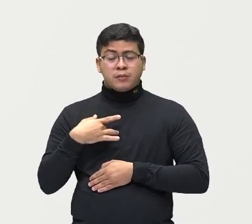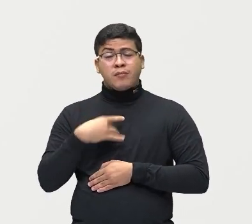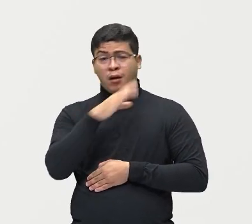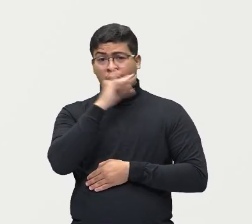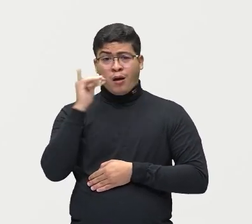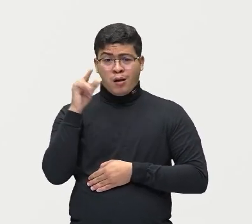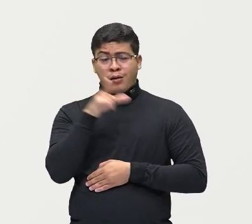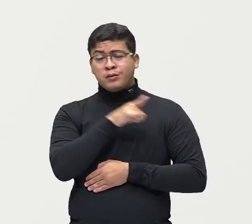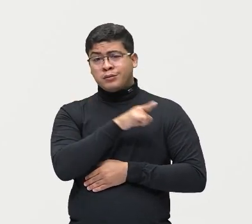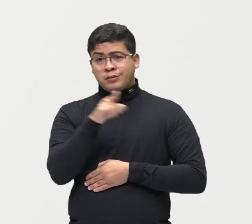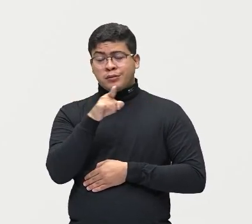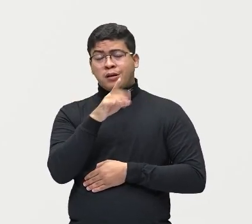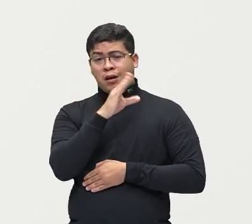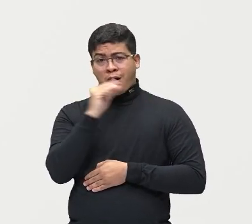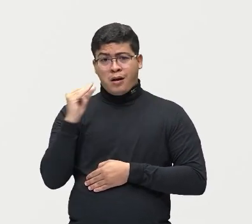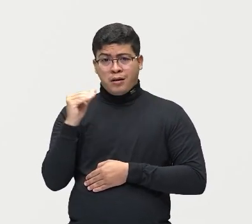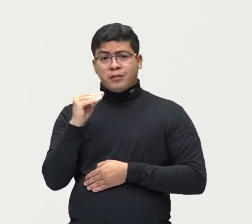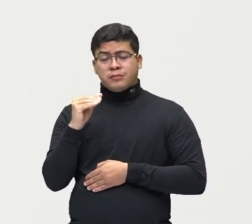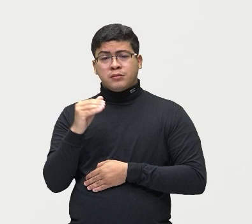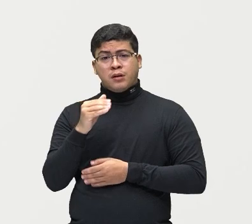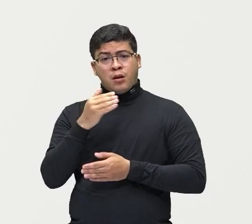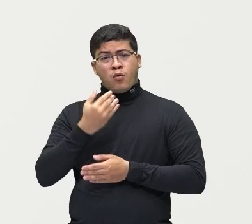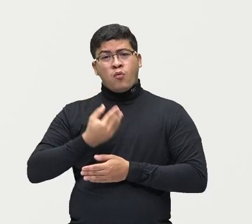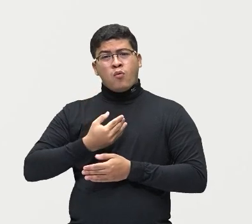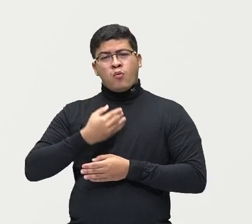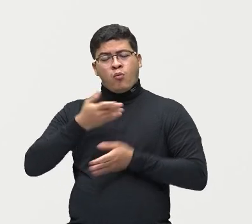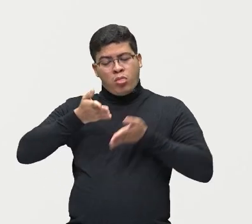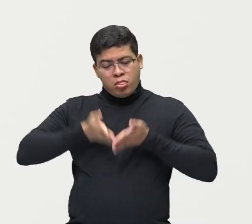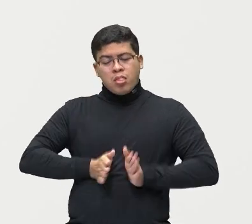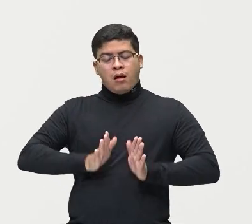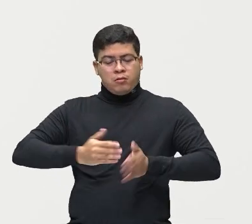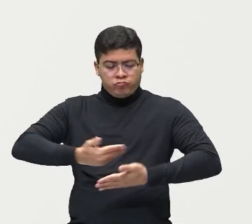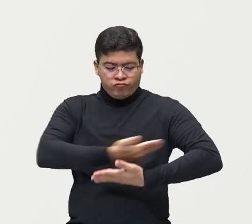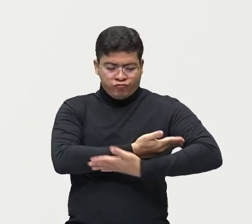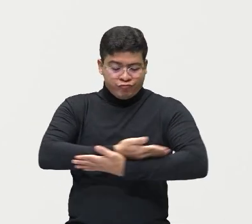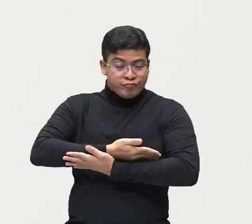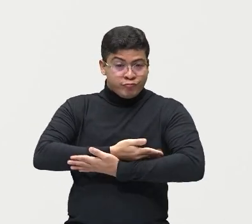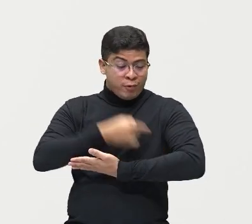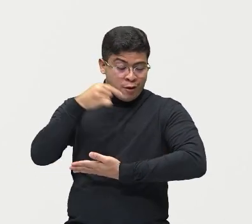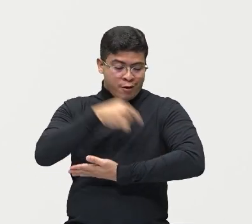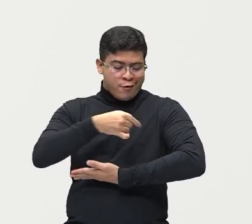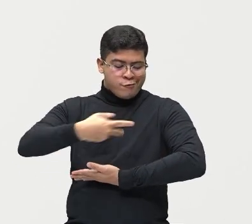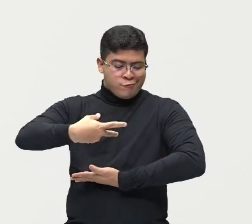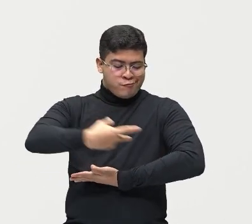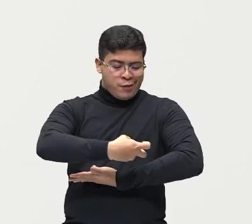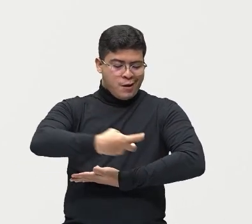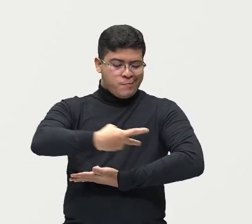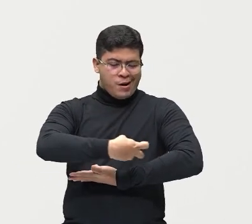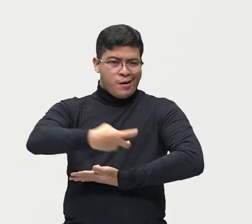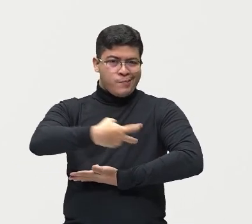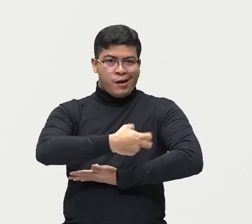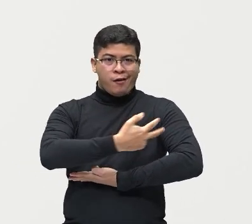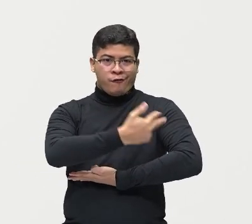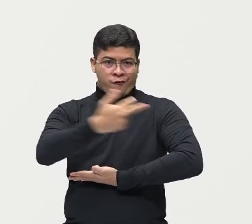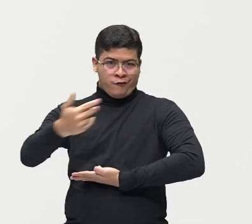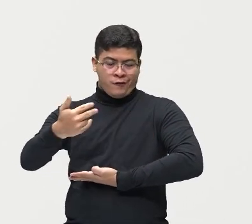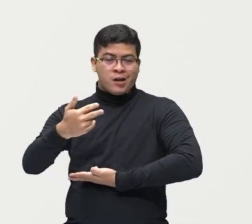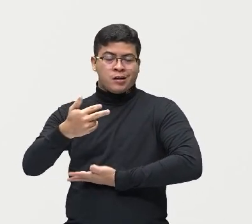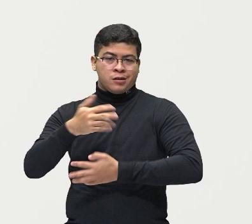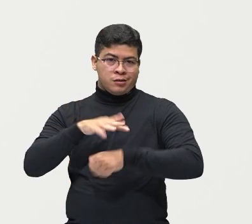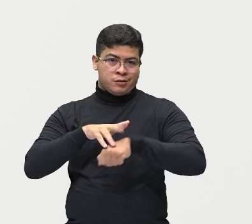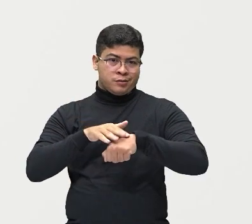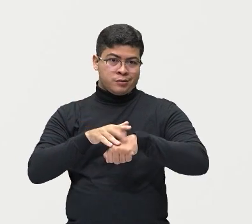esses imunizantes ali logo no início da sua vida, que é justamente para eliminar essas doenças, como